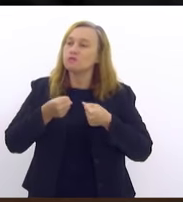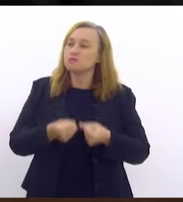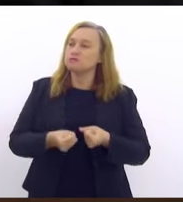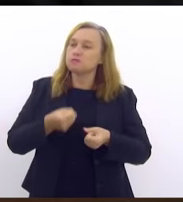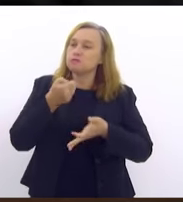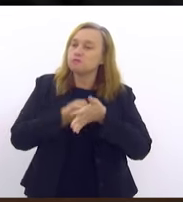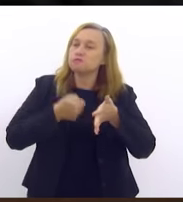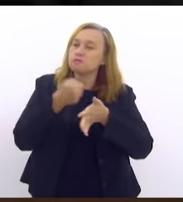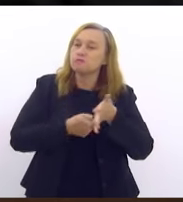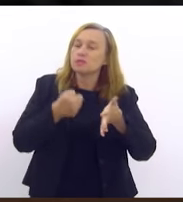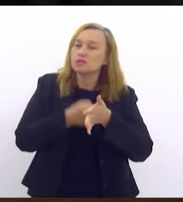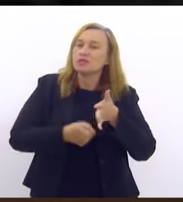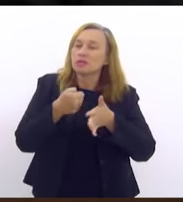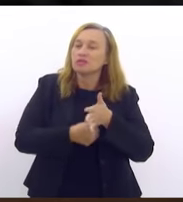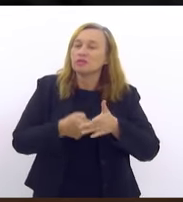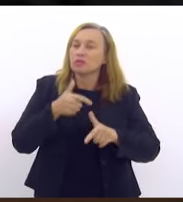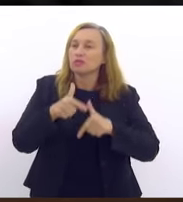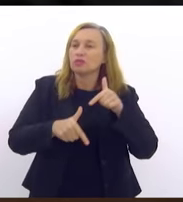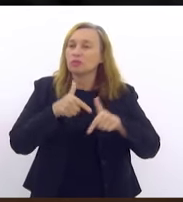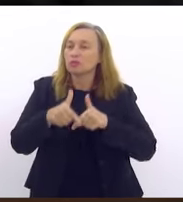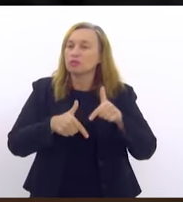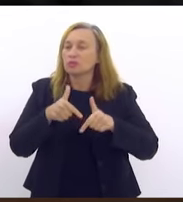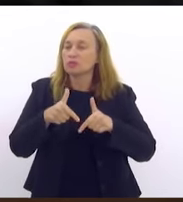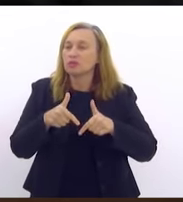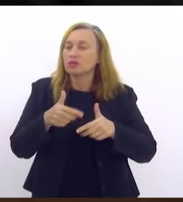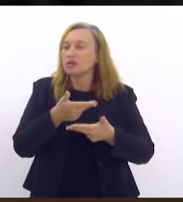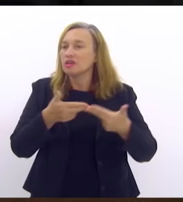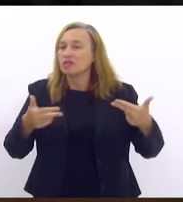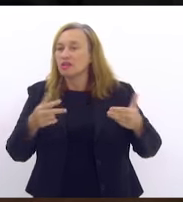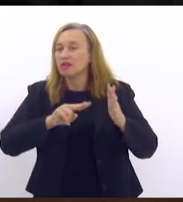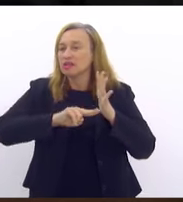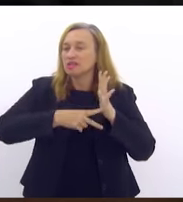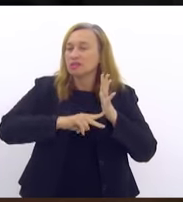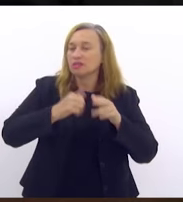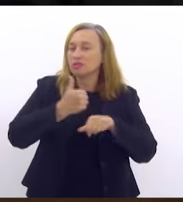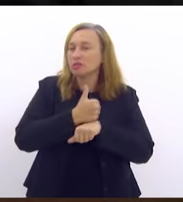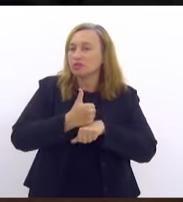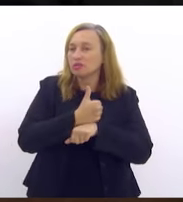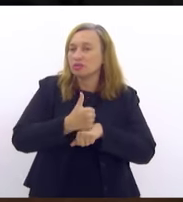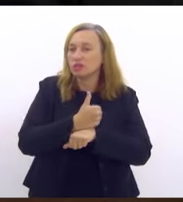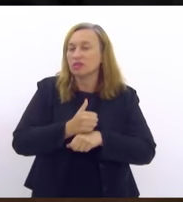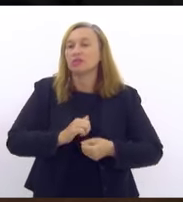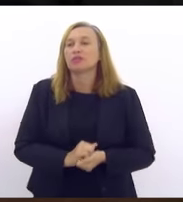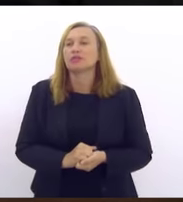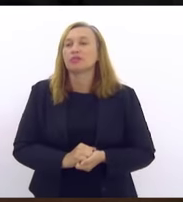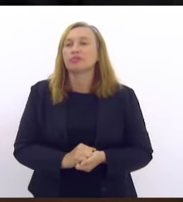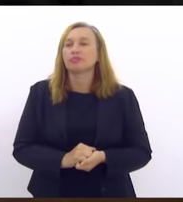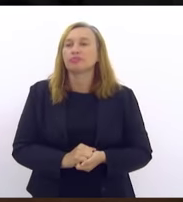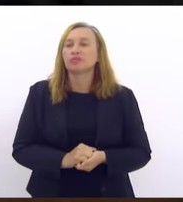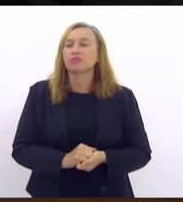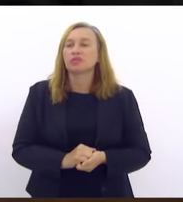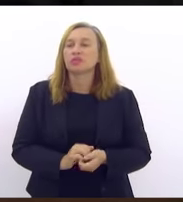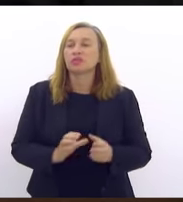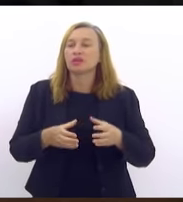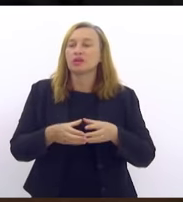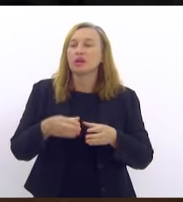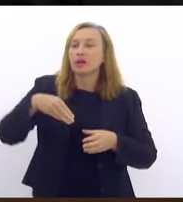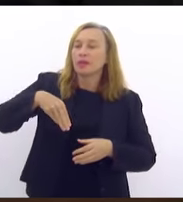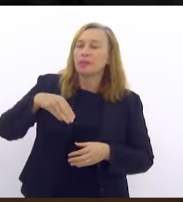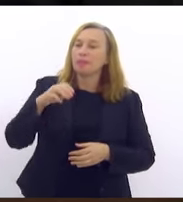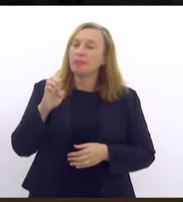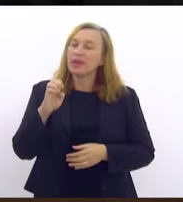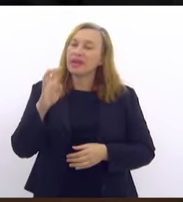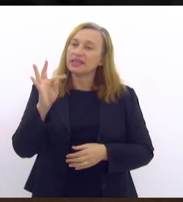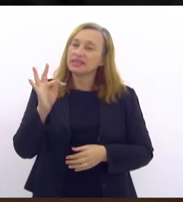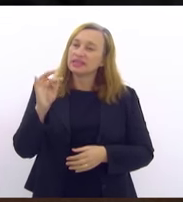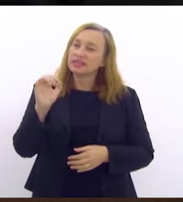atuou em defesa da classe trabalhadora em vários sindicatos profissionais relevantes como é o caso da categoria dos metalúrgicos do Rio